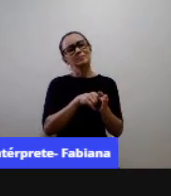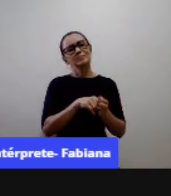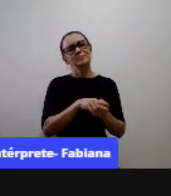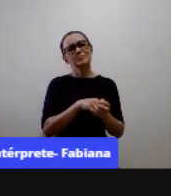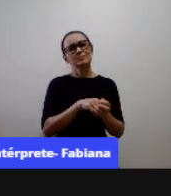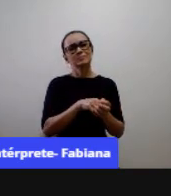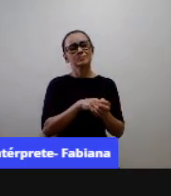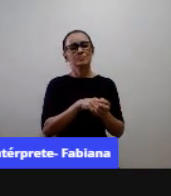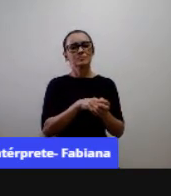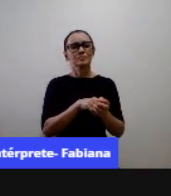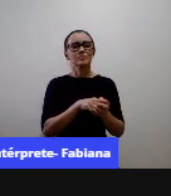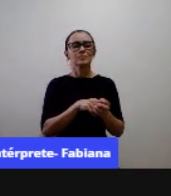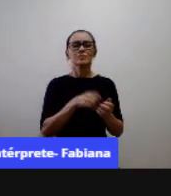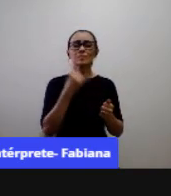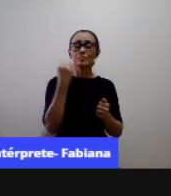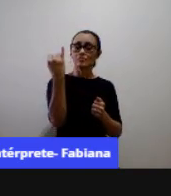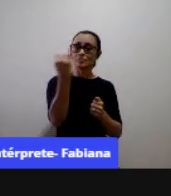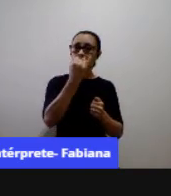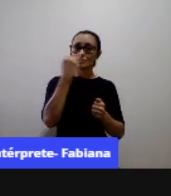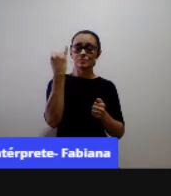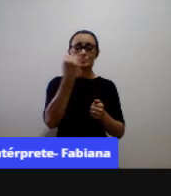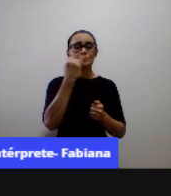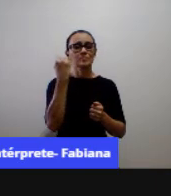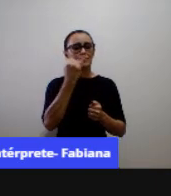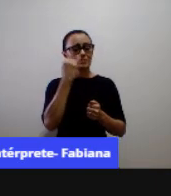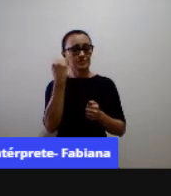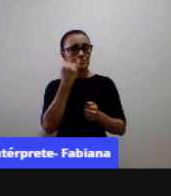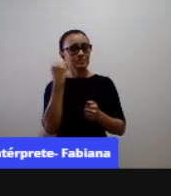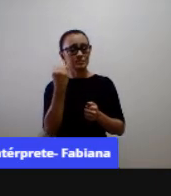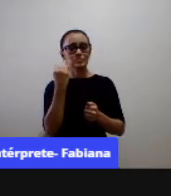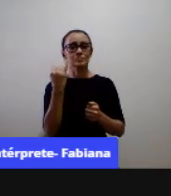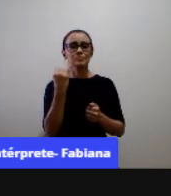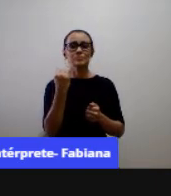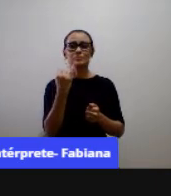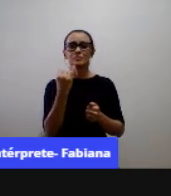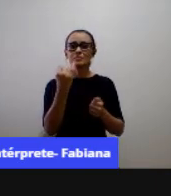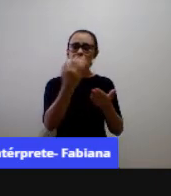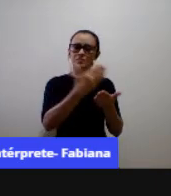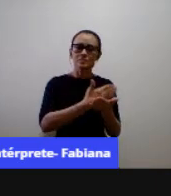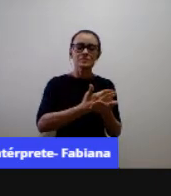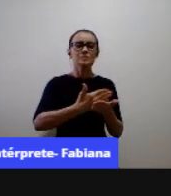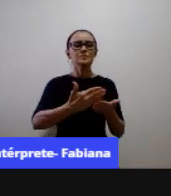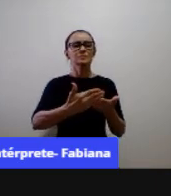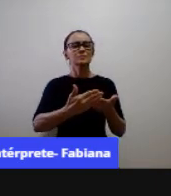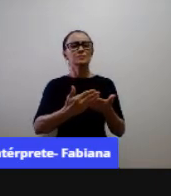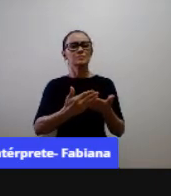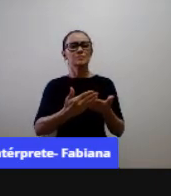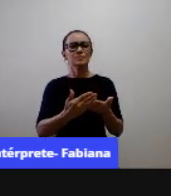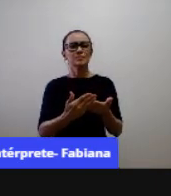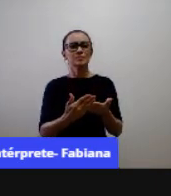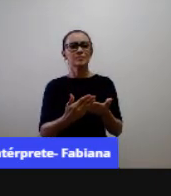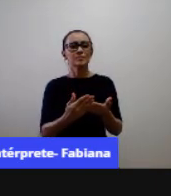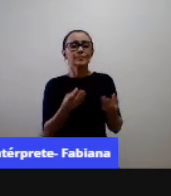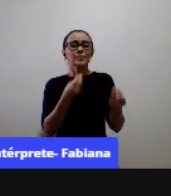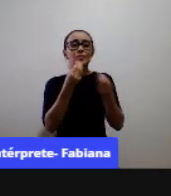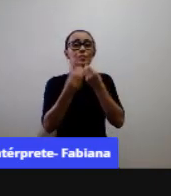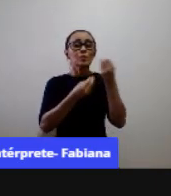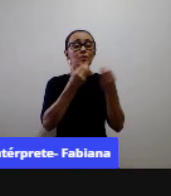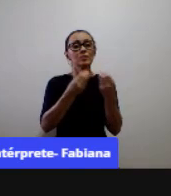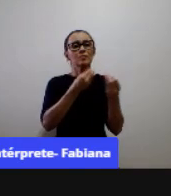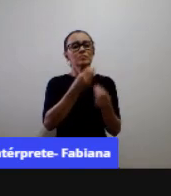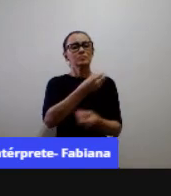esse momento da anamnese, né, que é uma das situações que a gente inicia, na realidade, o conhecimento daquele aluno,